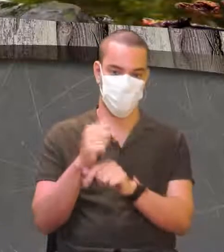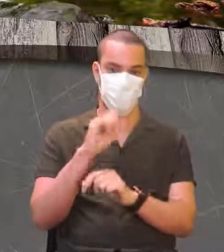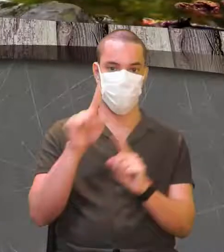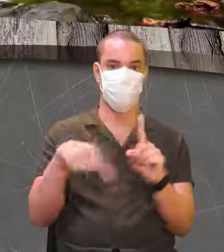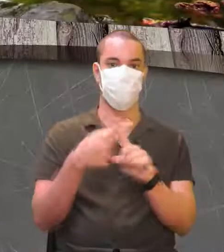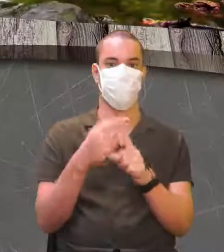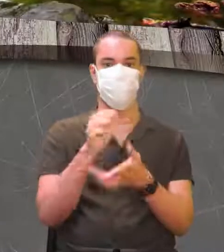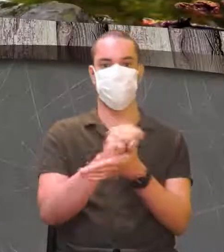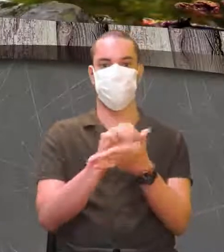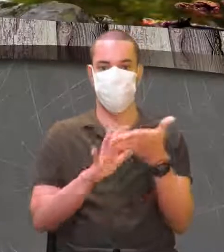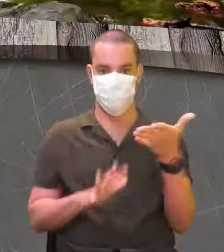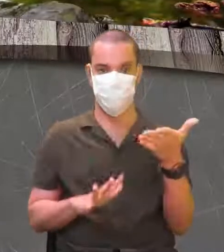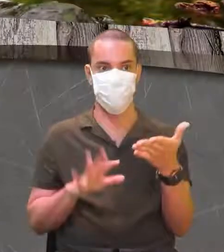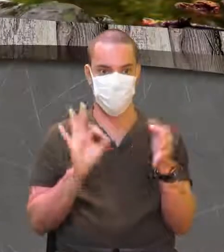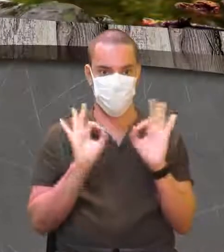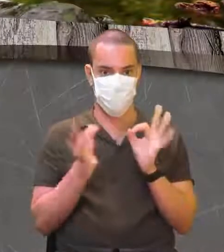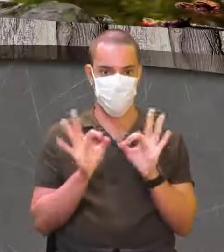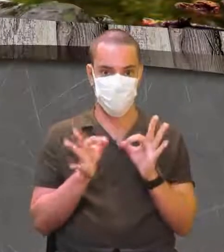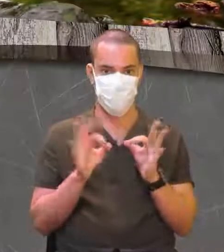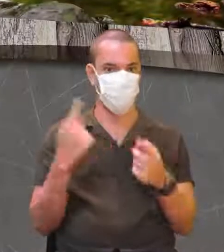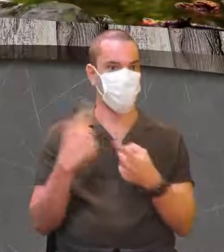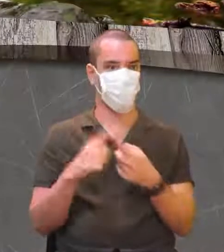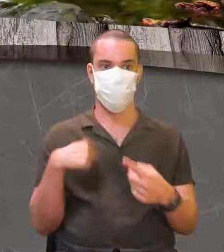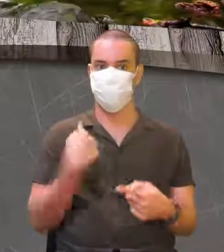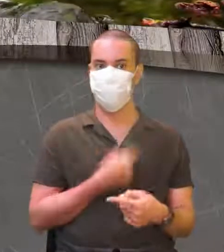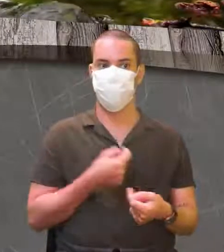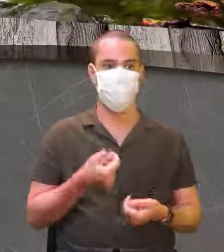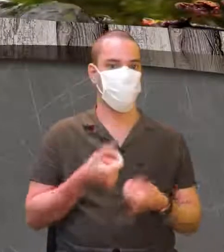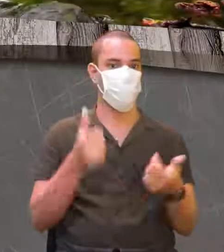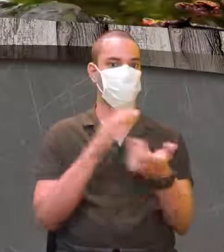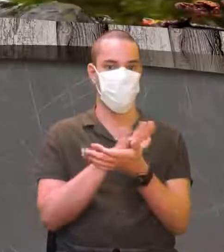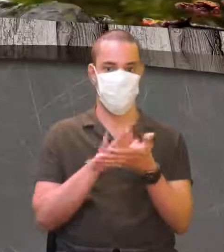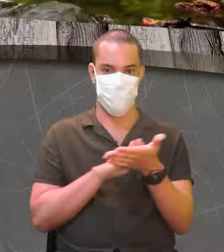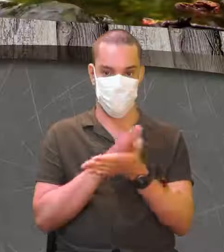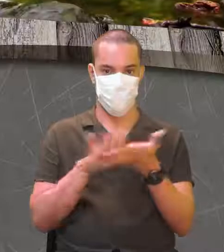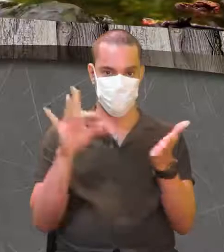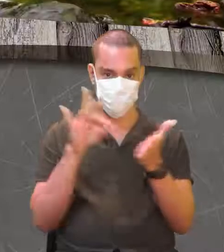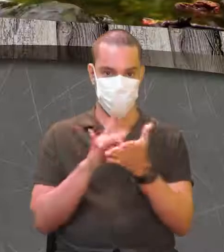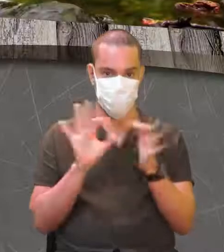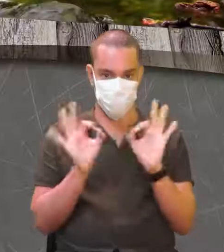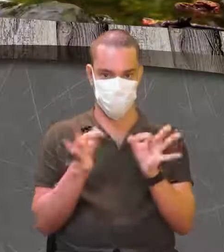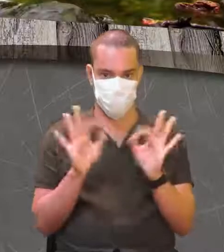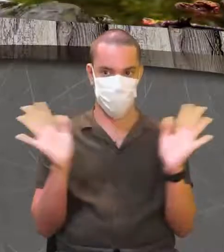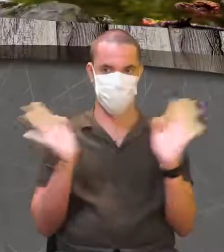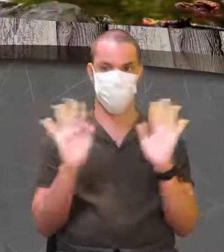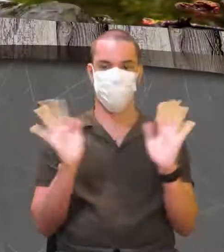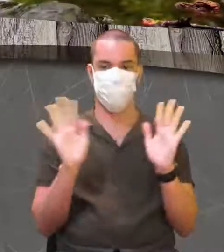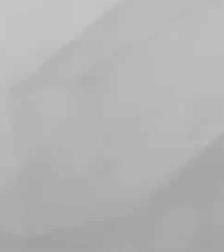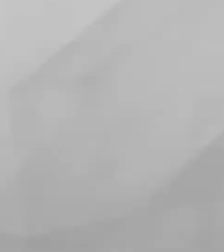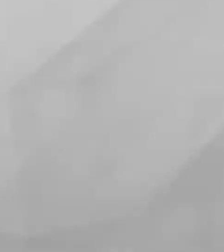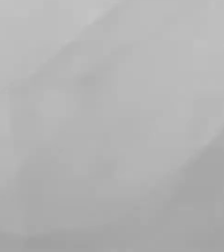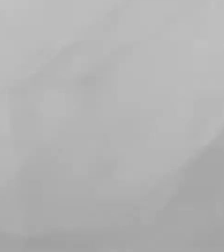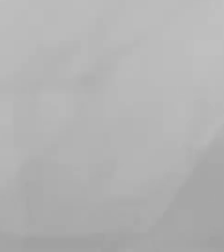se deixou alguma coisa escapar, porque aqui a gente não deixa escapar nada, né, prof? É verdade, vamos lá. Tchau.